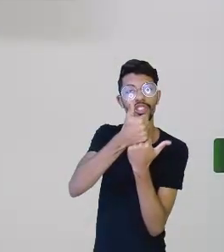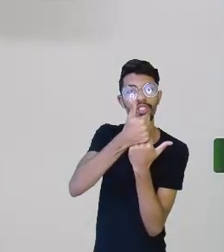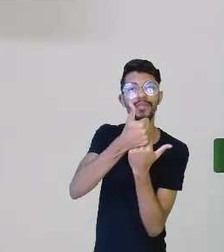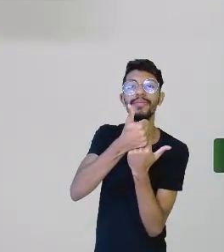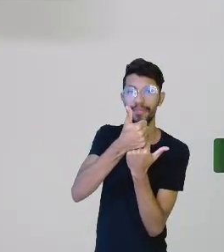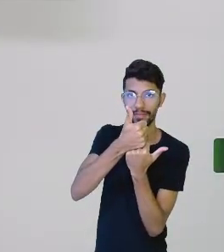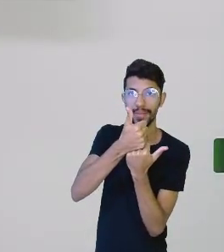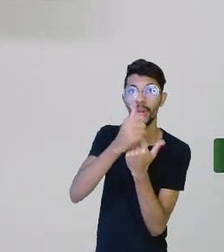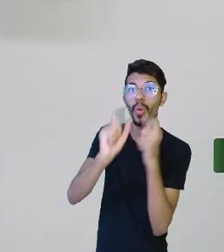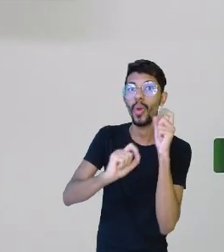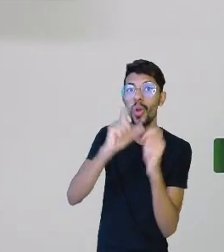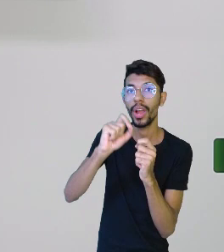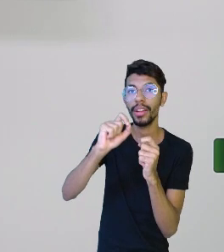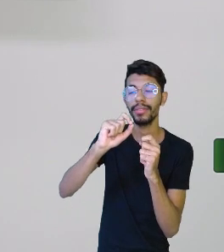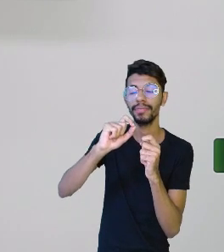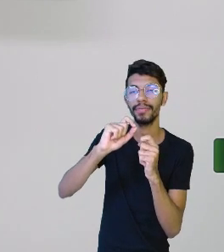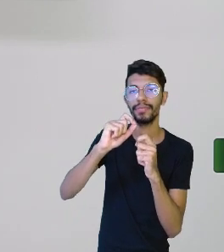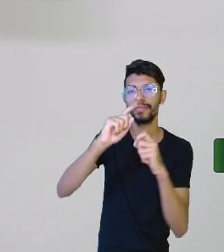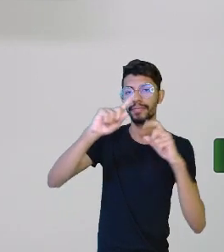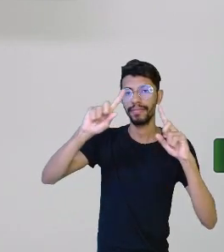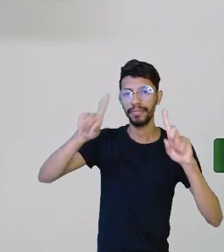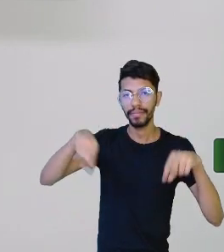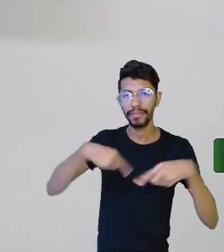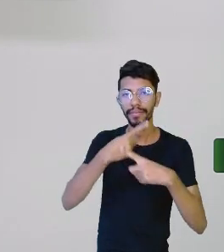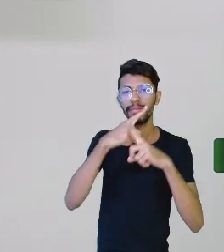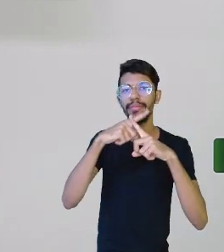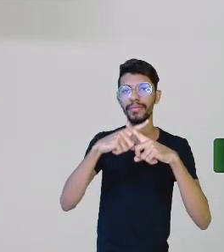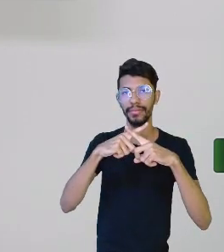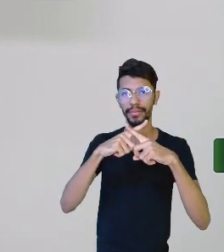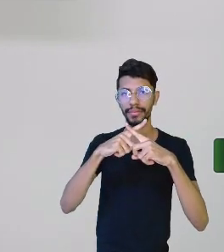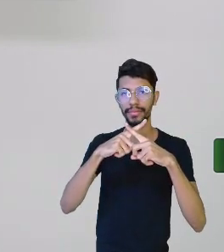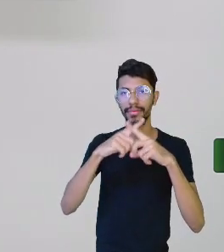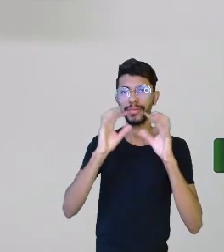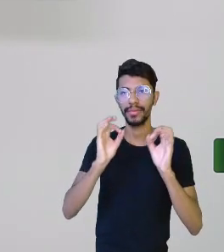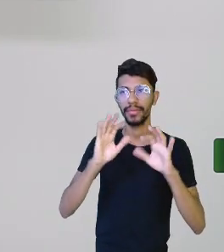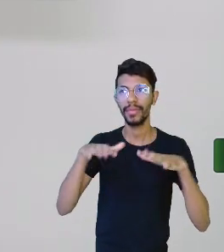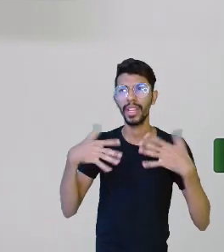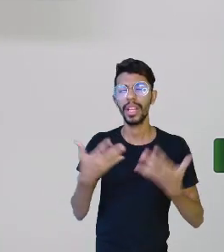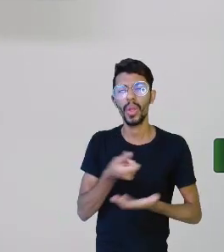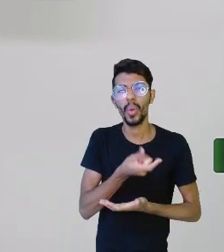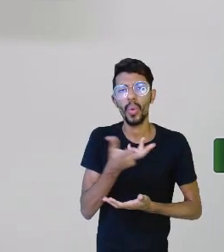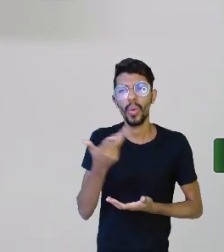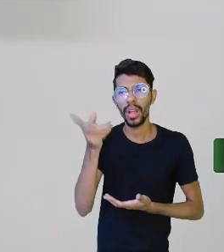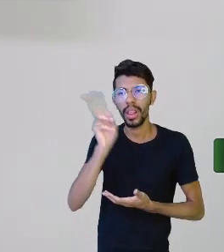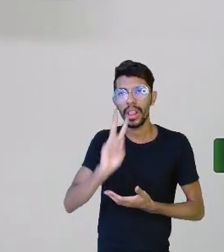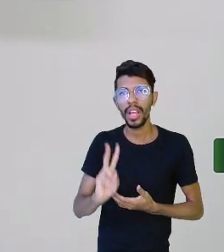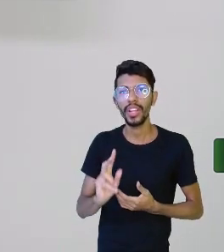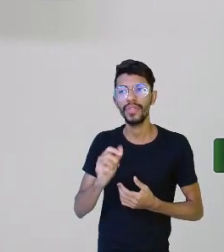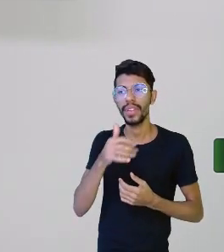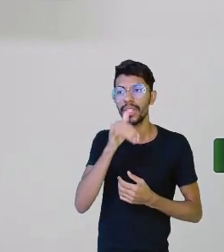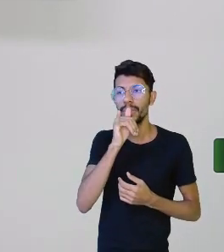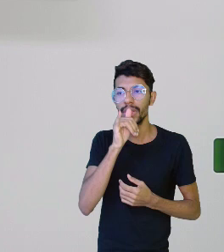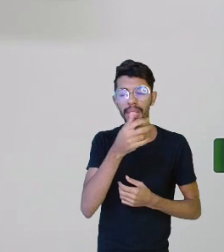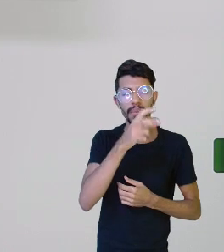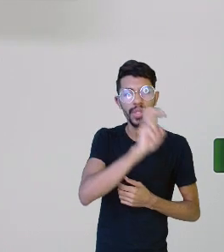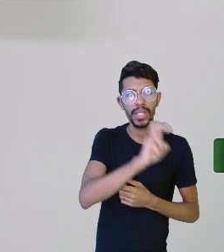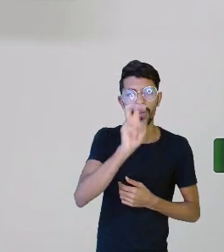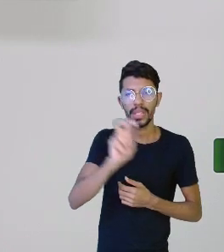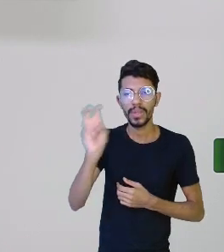por uma multiplicação. Isso. Então, quantas vezes o 5 está sendo